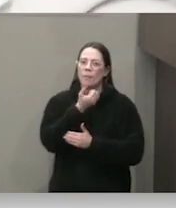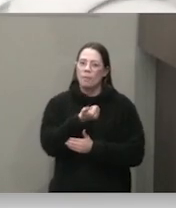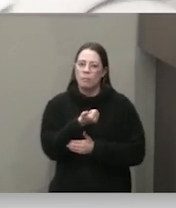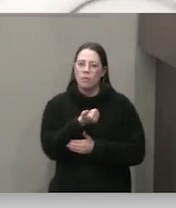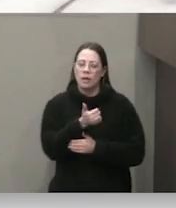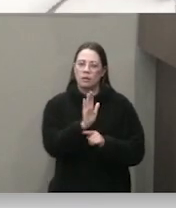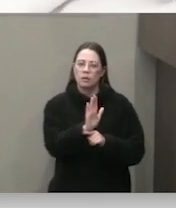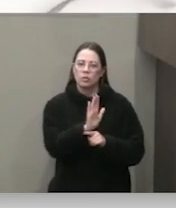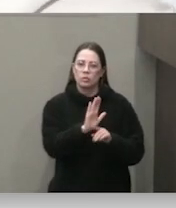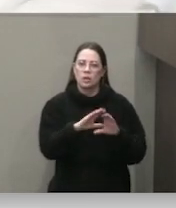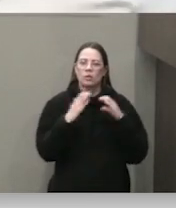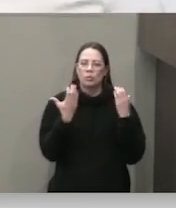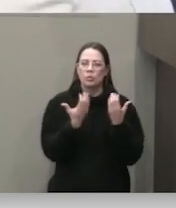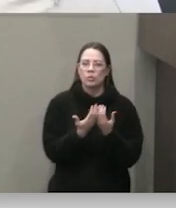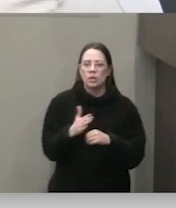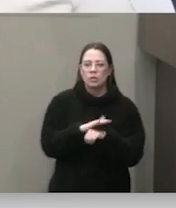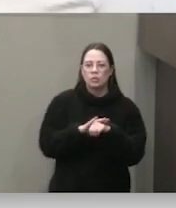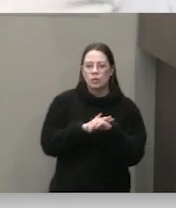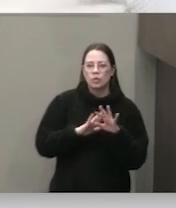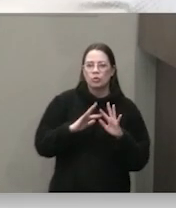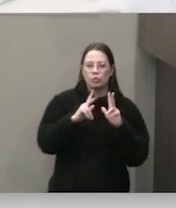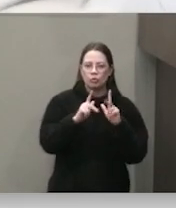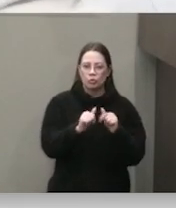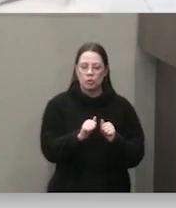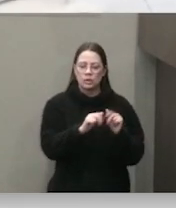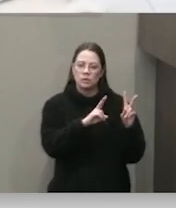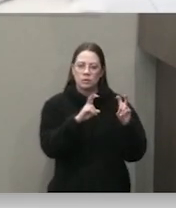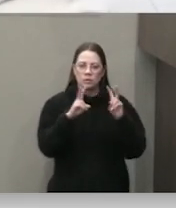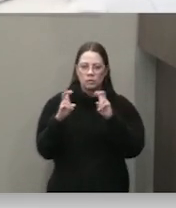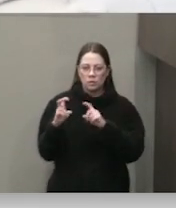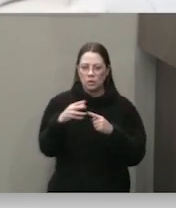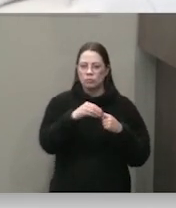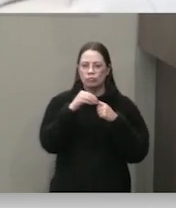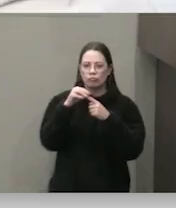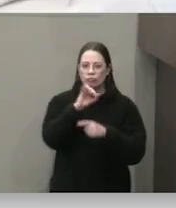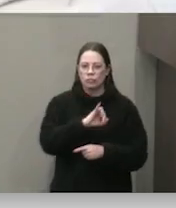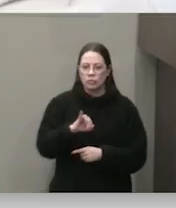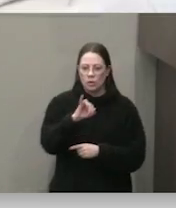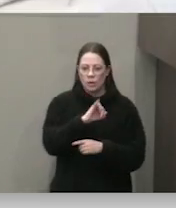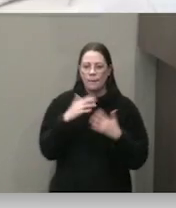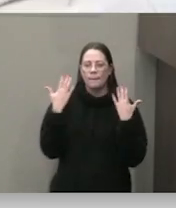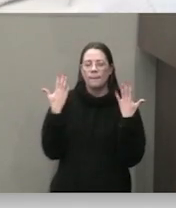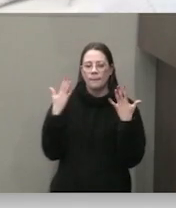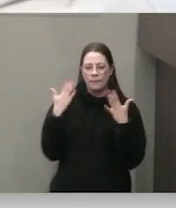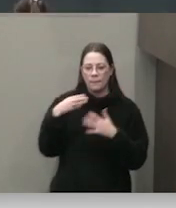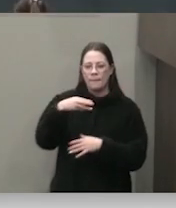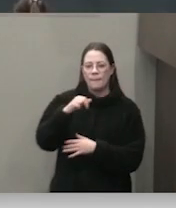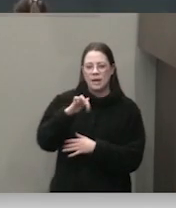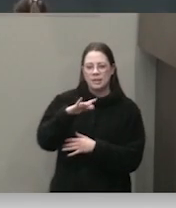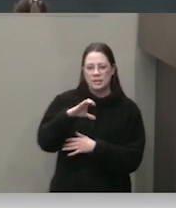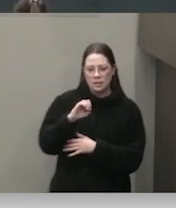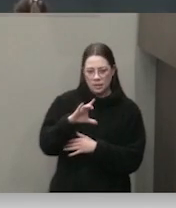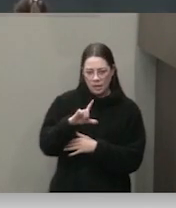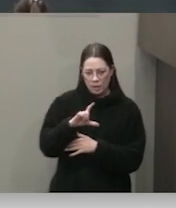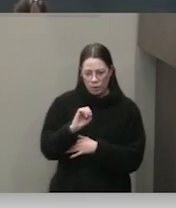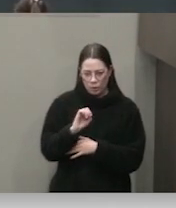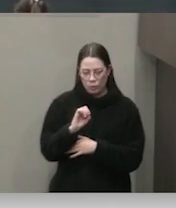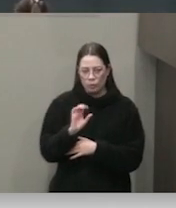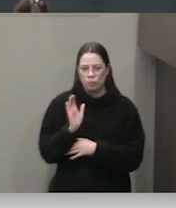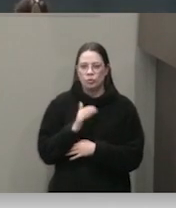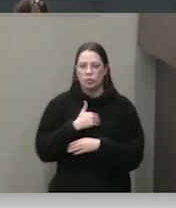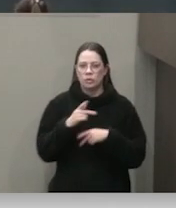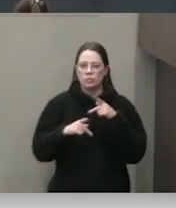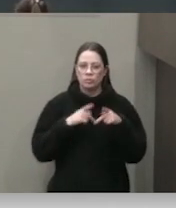povo, conversando com todas as partes fundamentais. Então, parabéns pelo posicionamento, parabéns, Marcelo, por procurar a Casa Legislativa e buscar a melhor política para a nossa